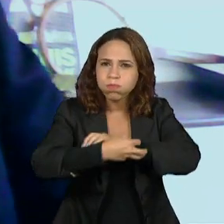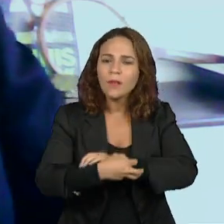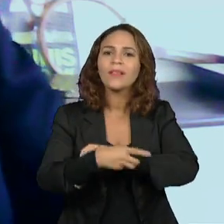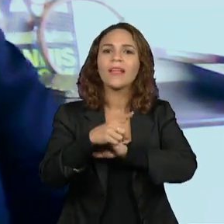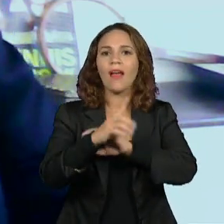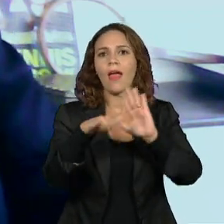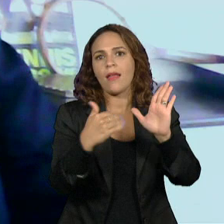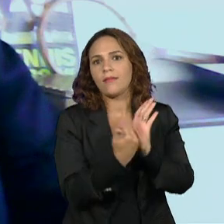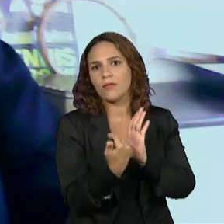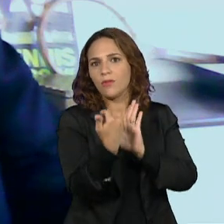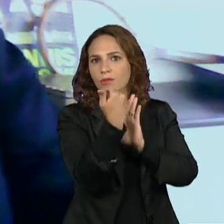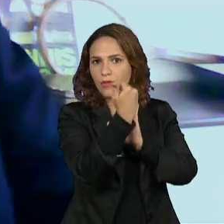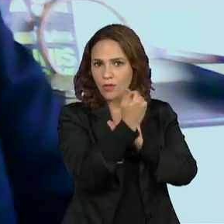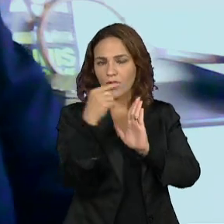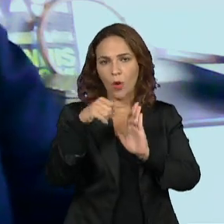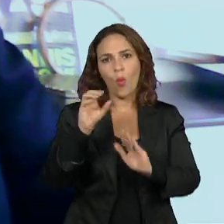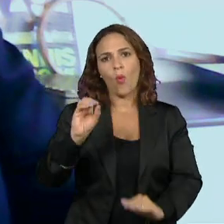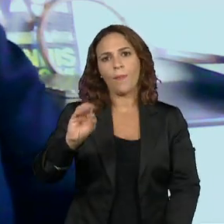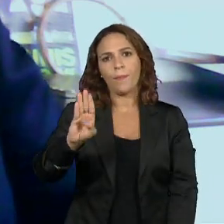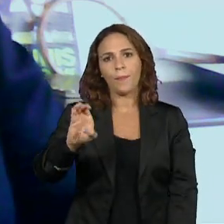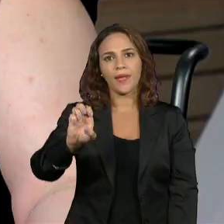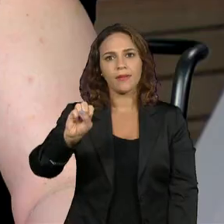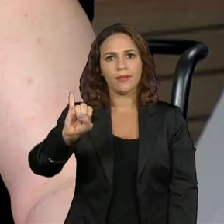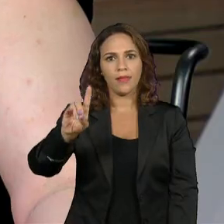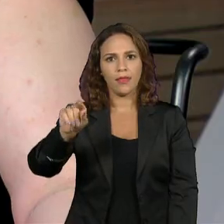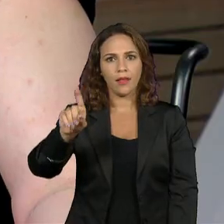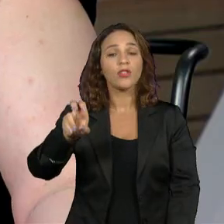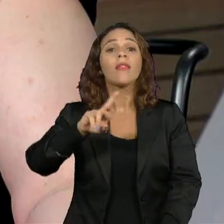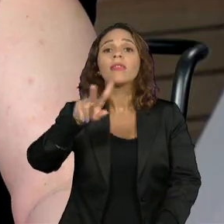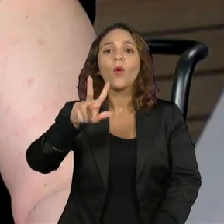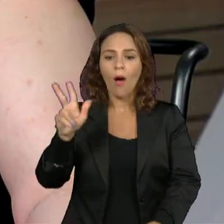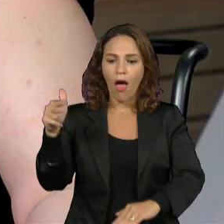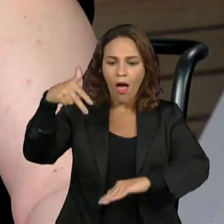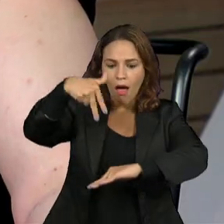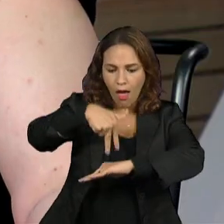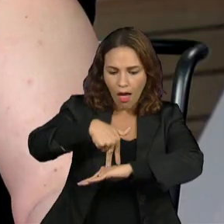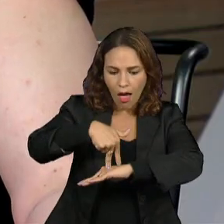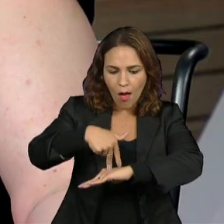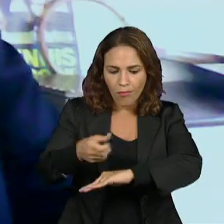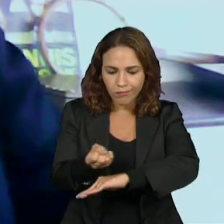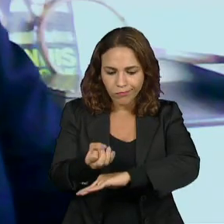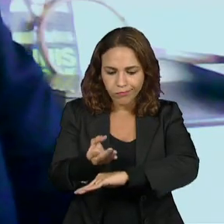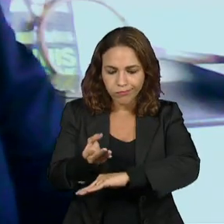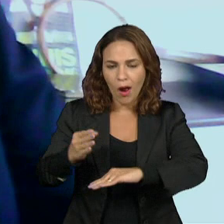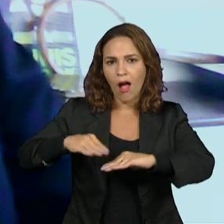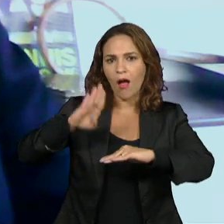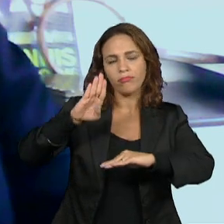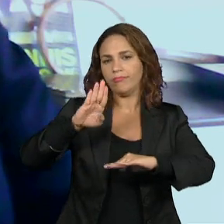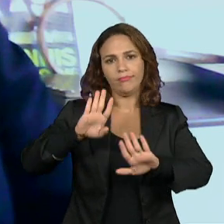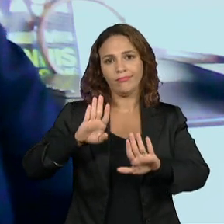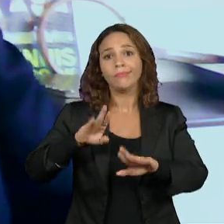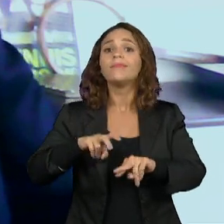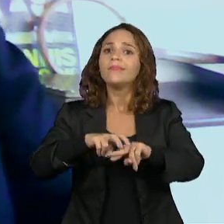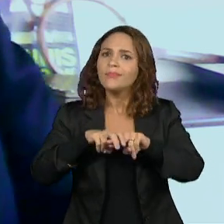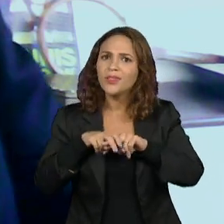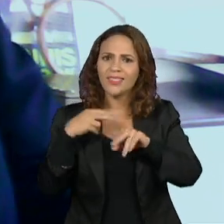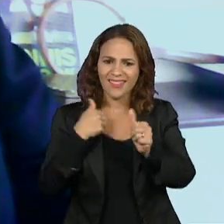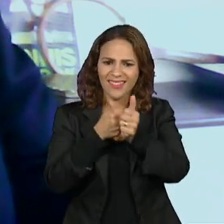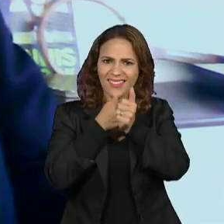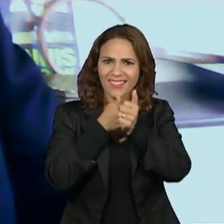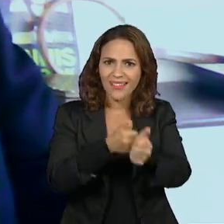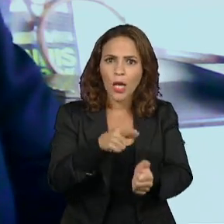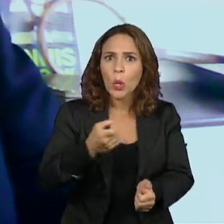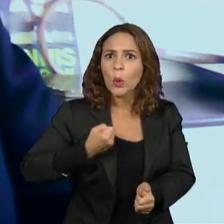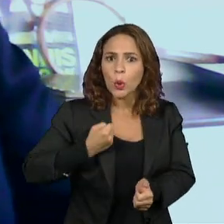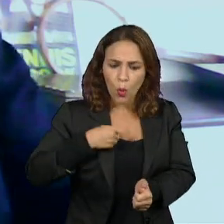na composição corporal e não a um excesso de peso. Então, a gente não pode guiar a nossa existência por conta de um